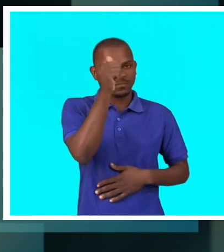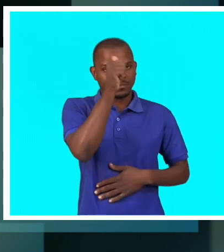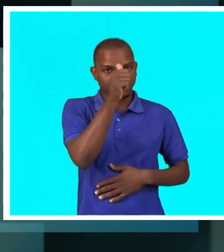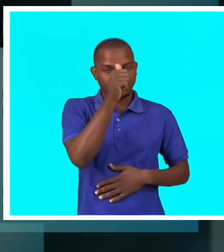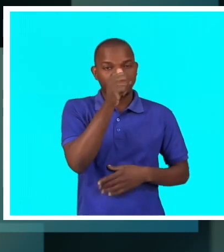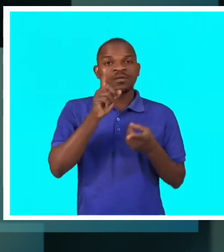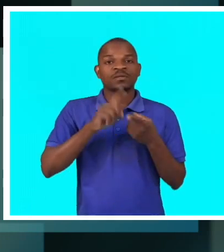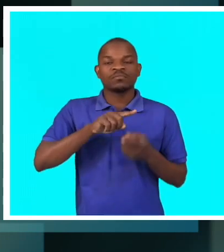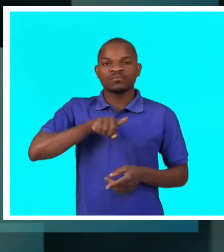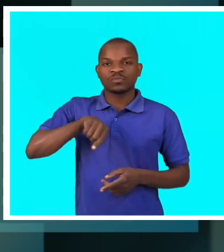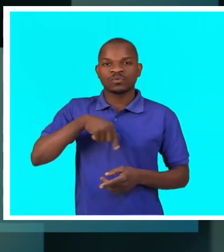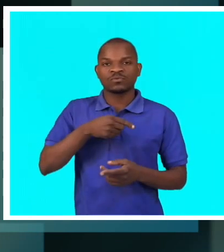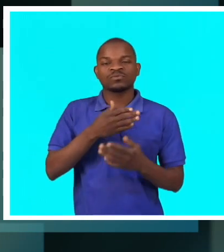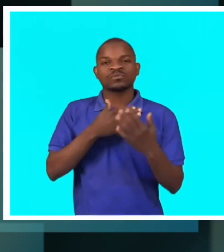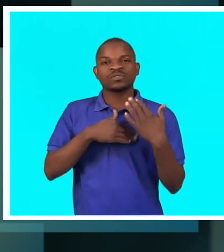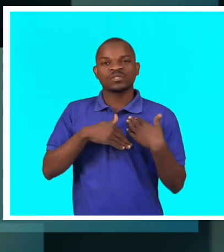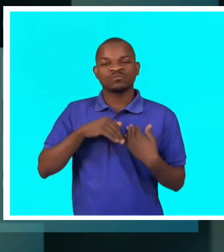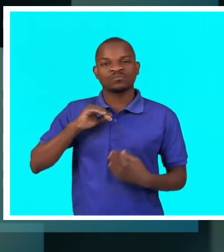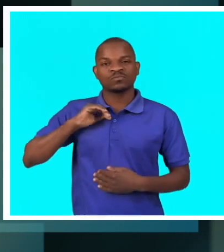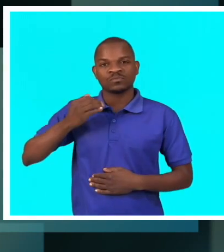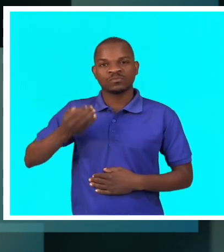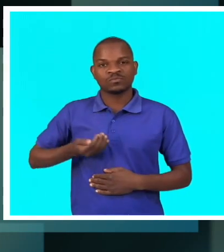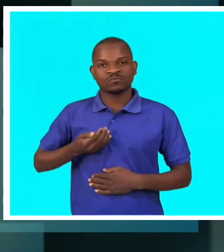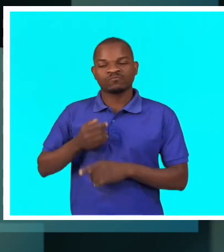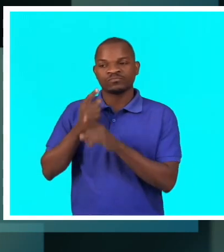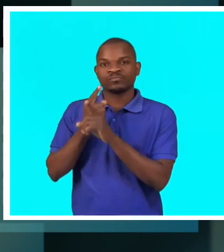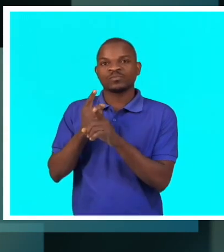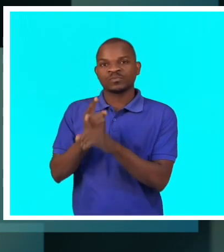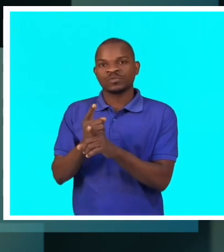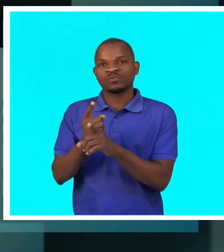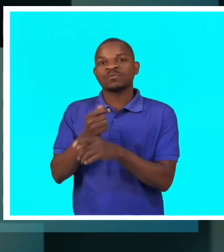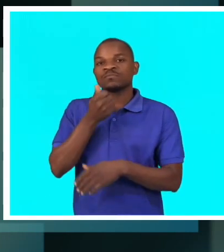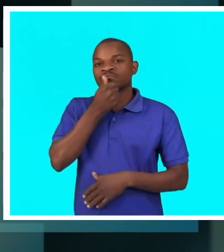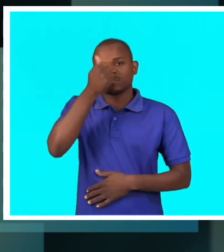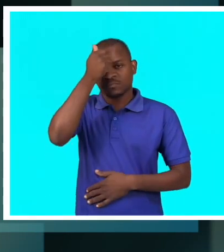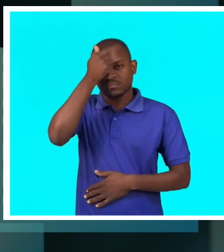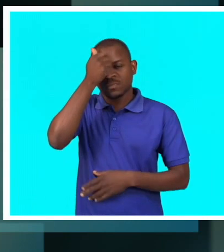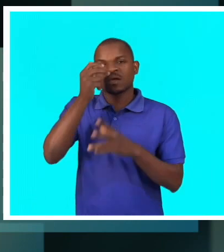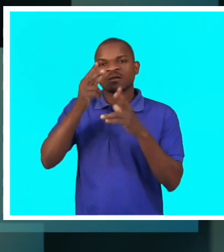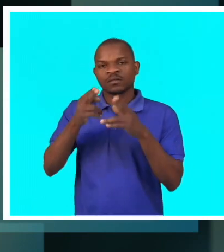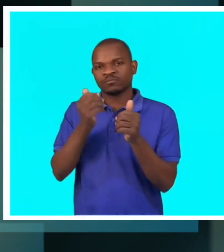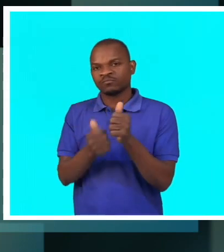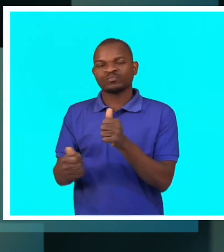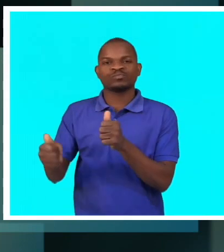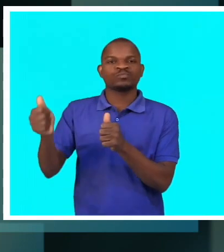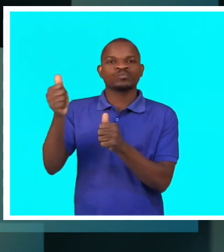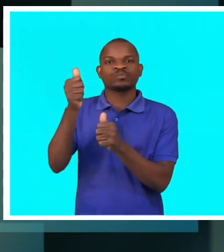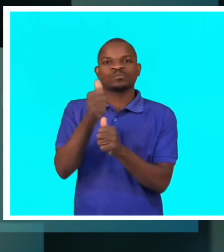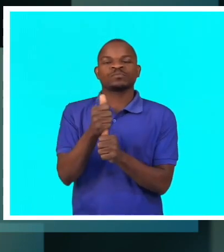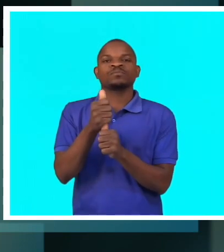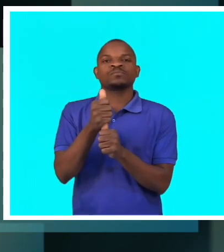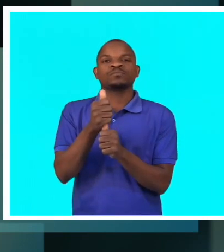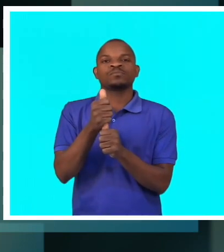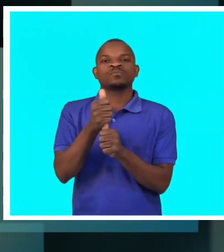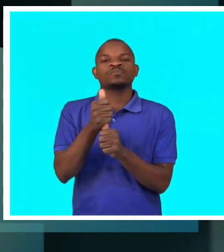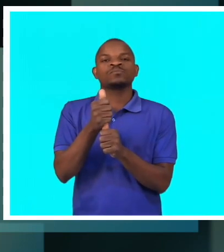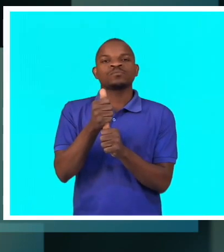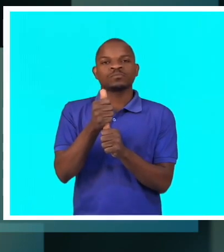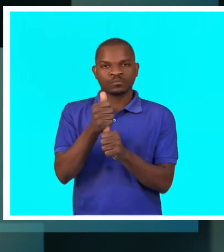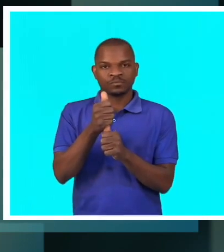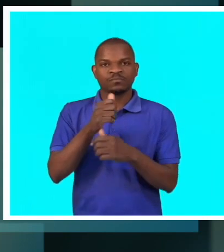superior. Nós queremos que as mulheres nas Forças Armadas também conseguem entrar